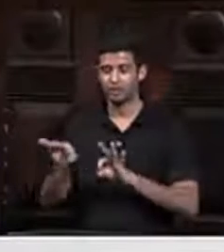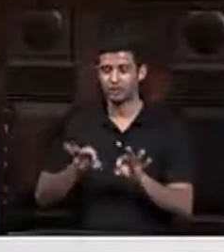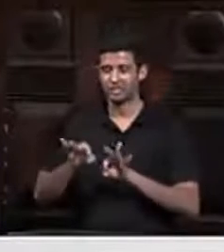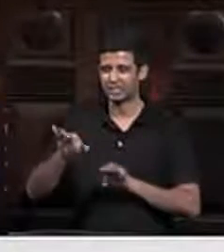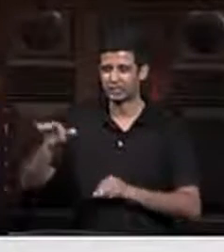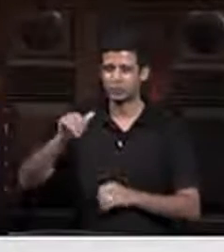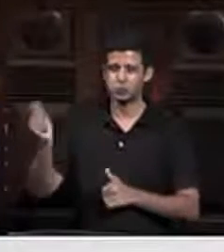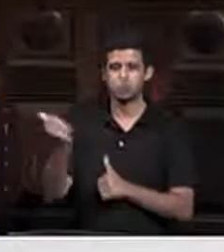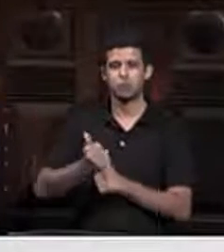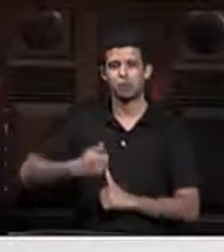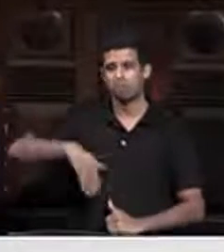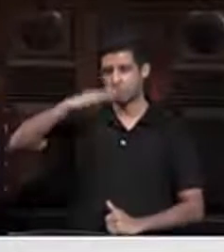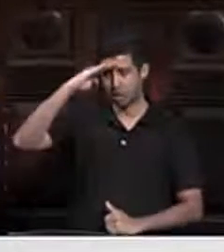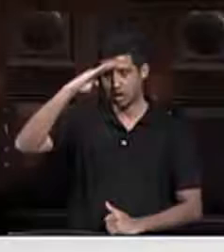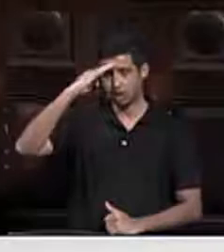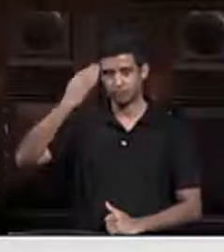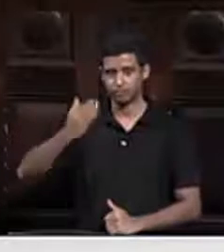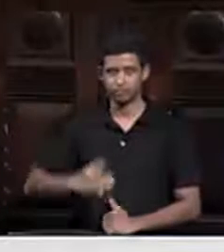intervenção,